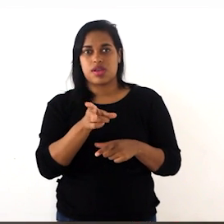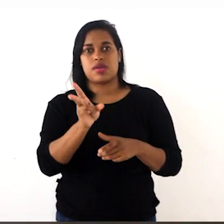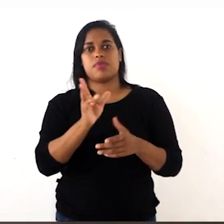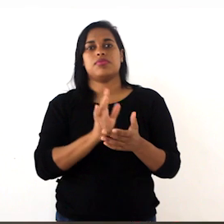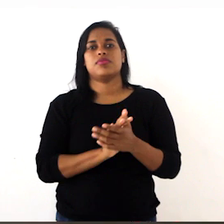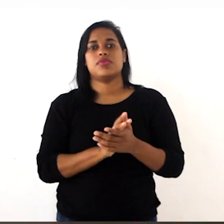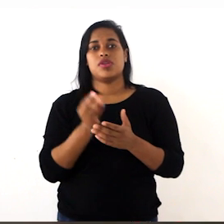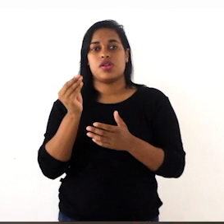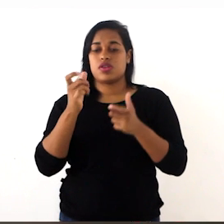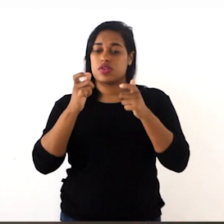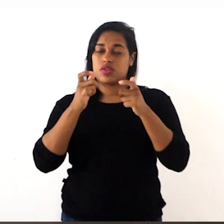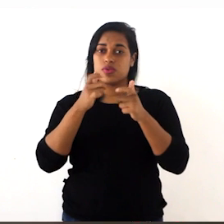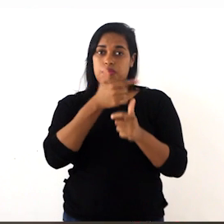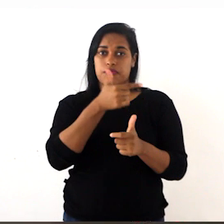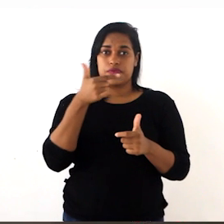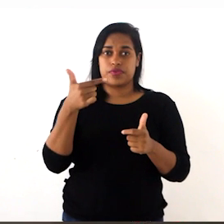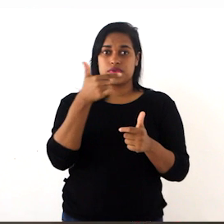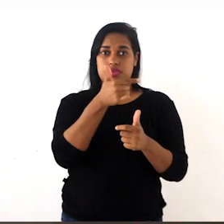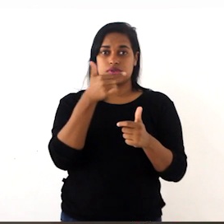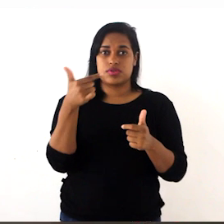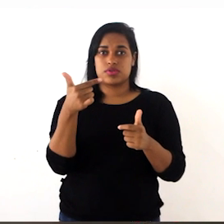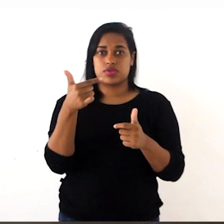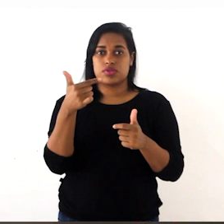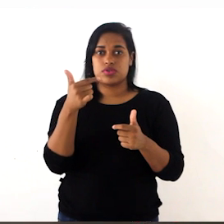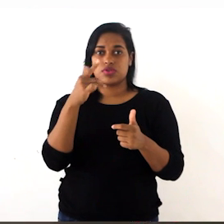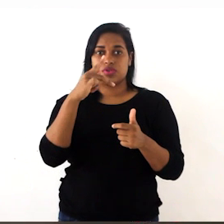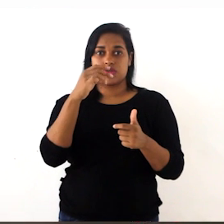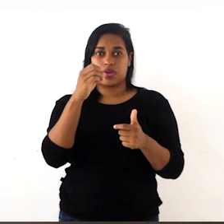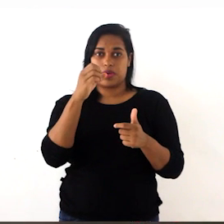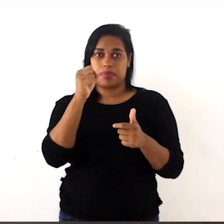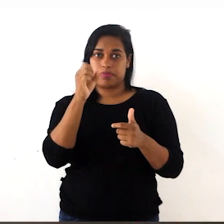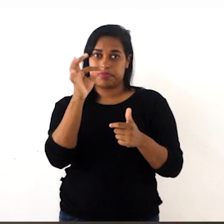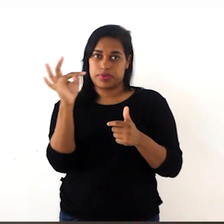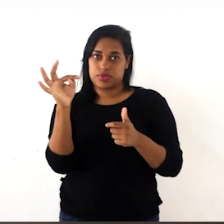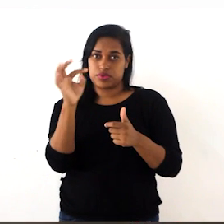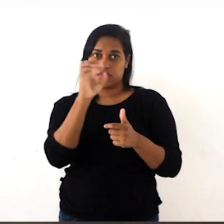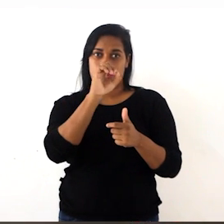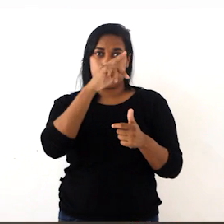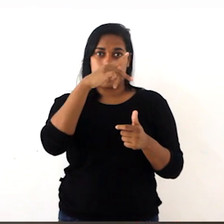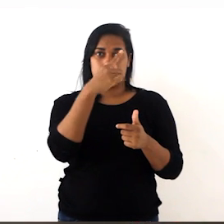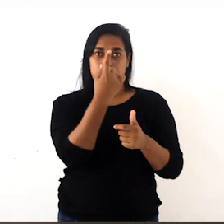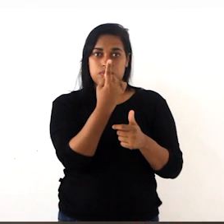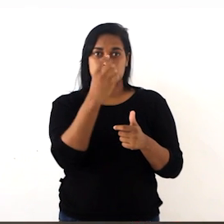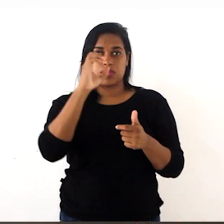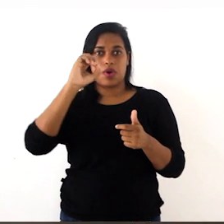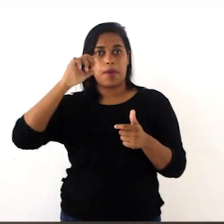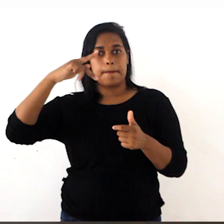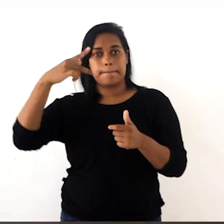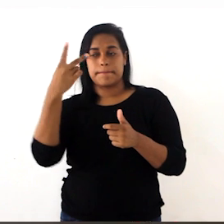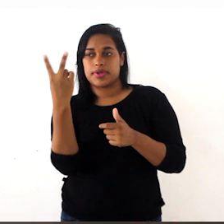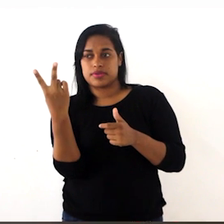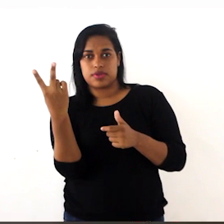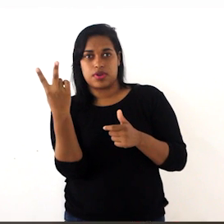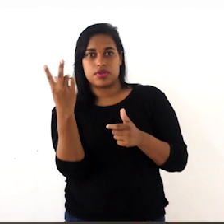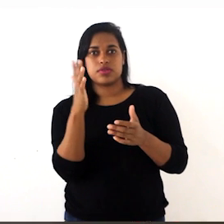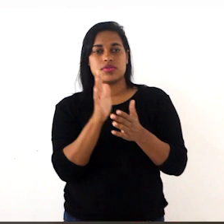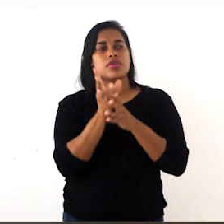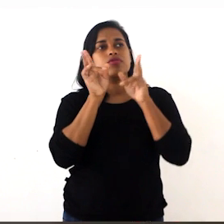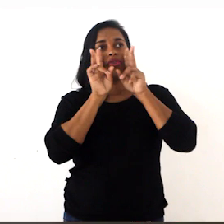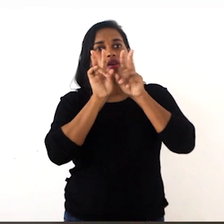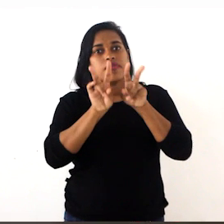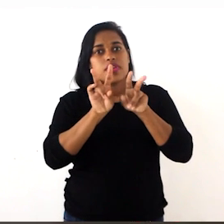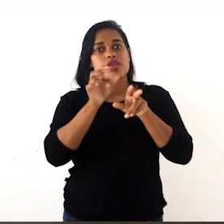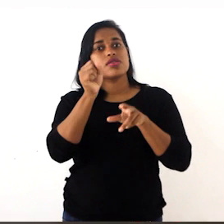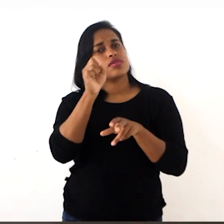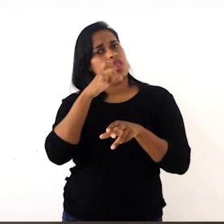E no lugar do 22, a gente vai colocar também o post, o P1 e o P2. Pronto, observem o código, ele vai verificar se essas